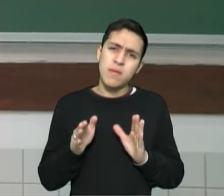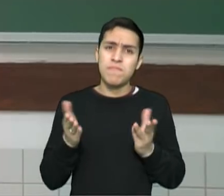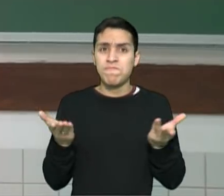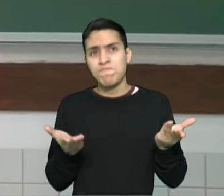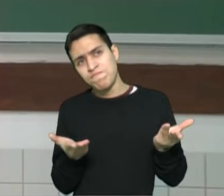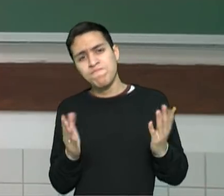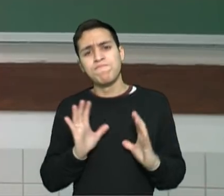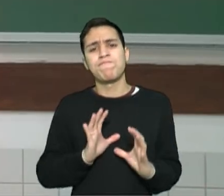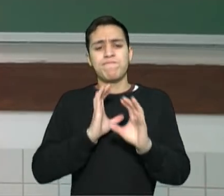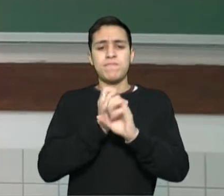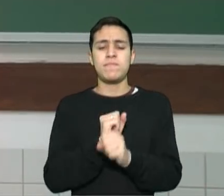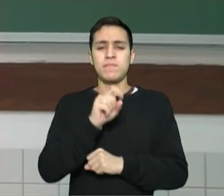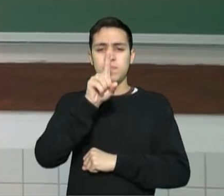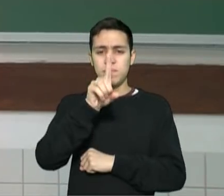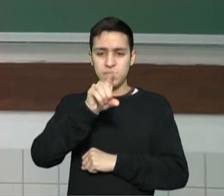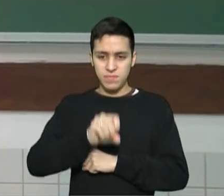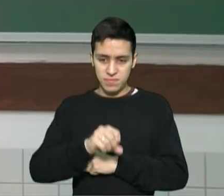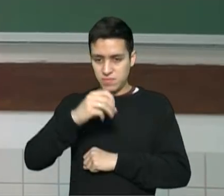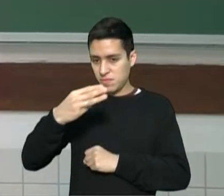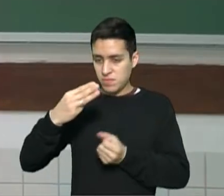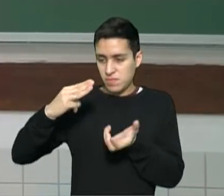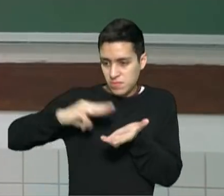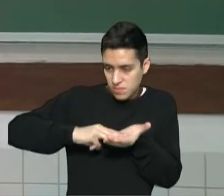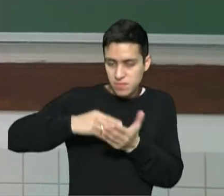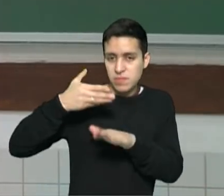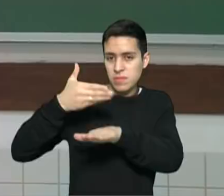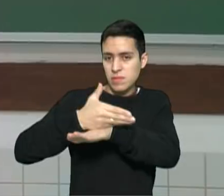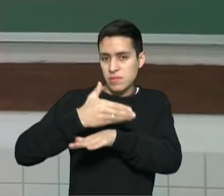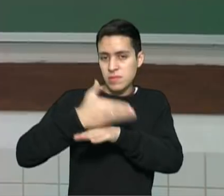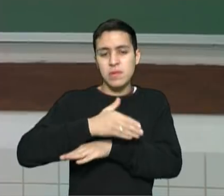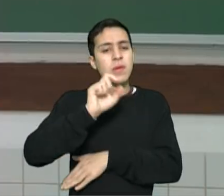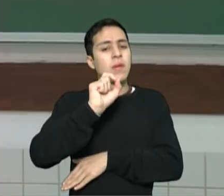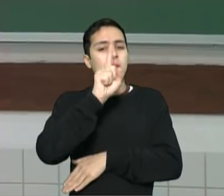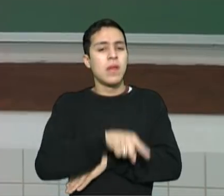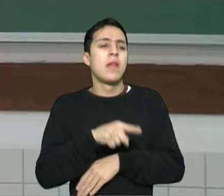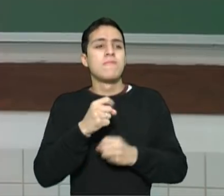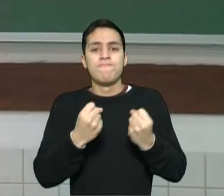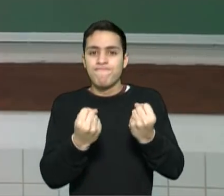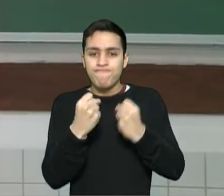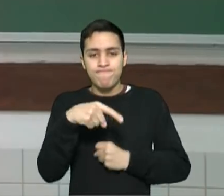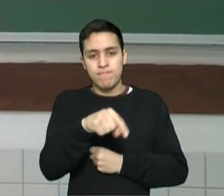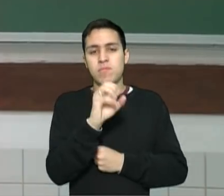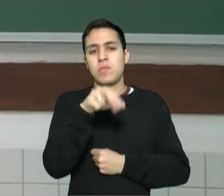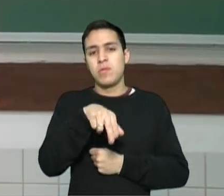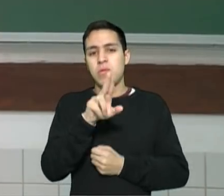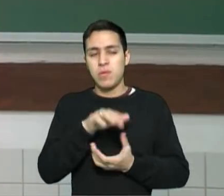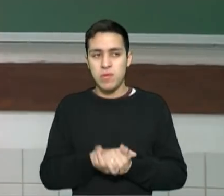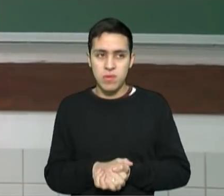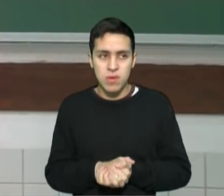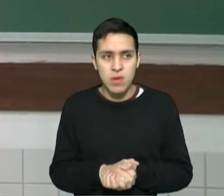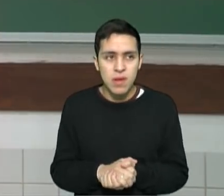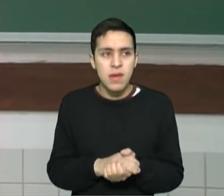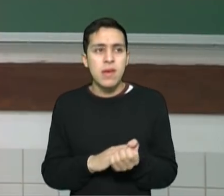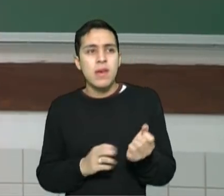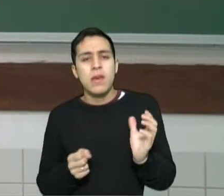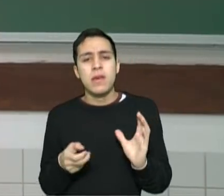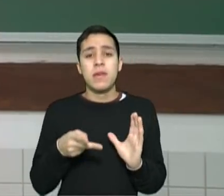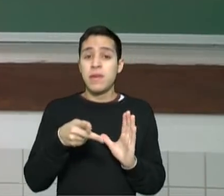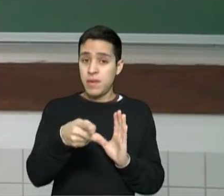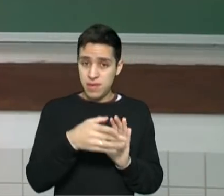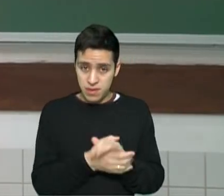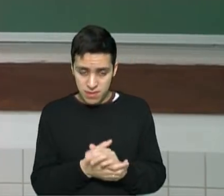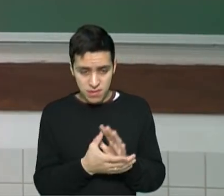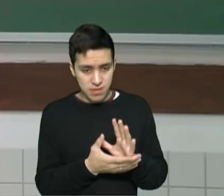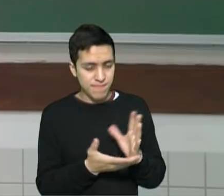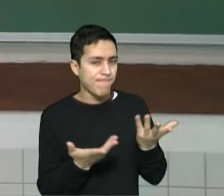atual contingente de 193 membros participando ativamente dentro da ONU. Na continuação, um dos